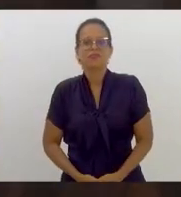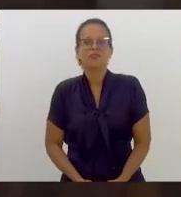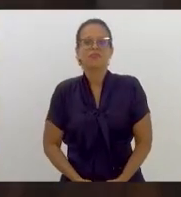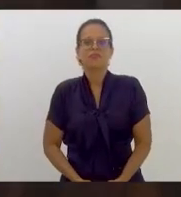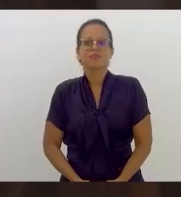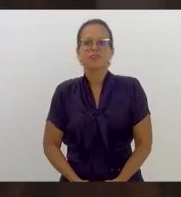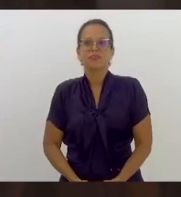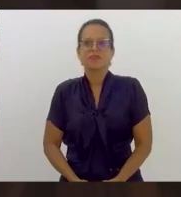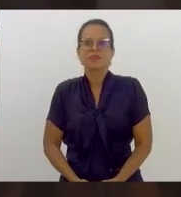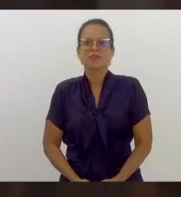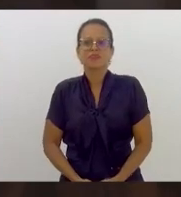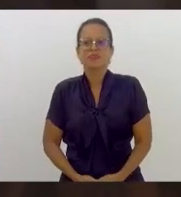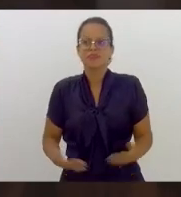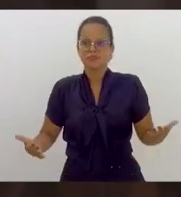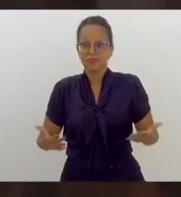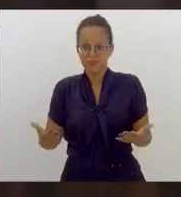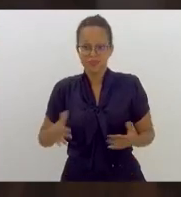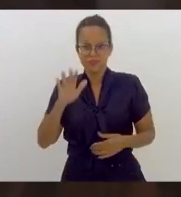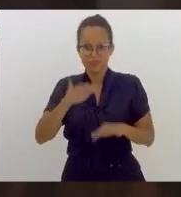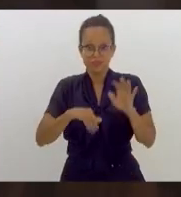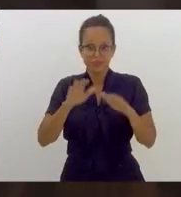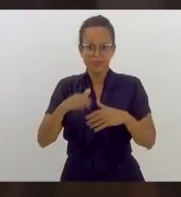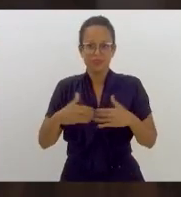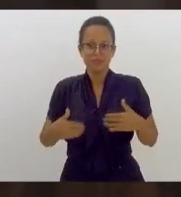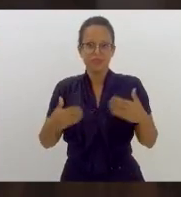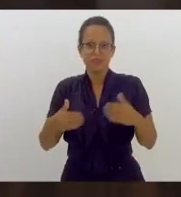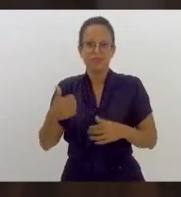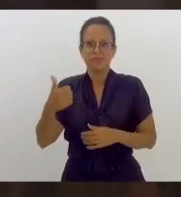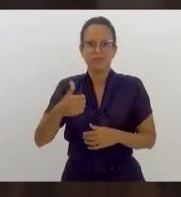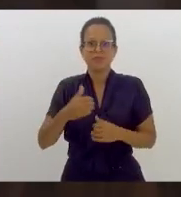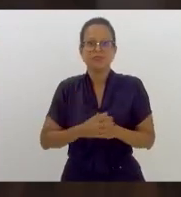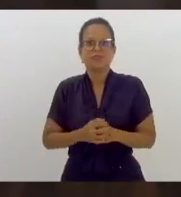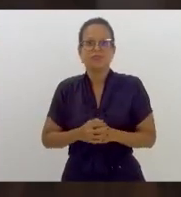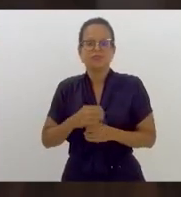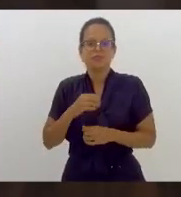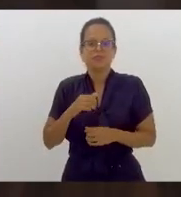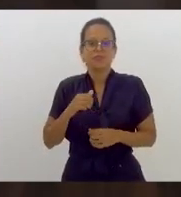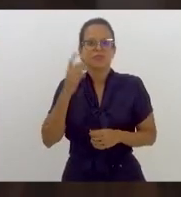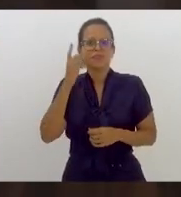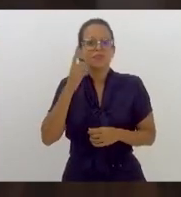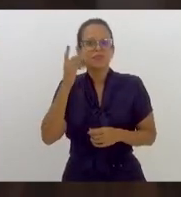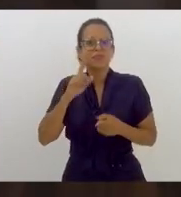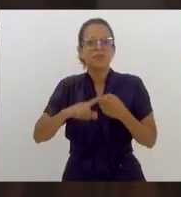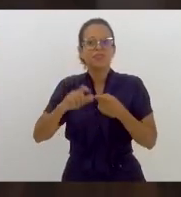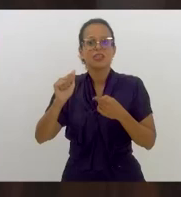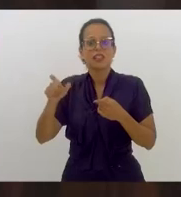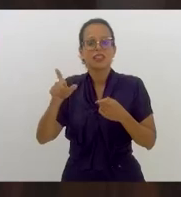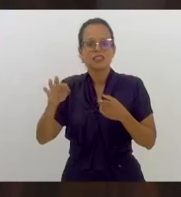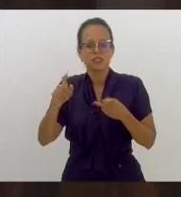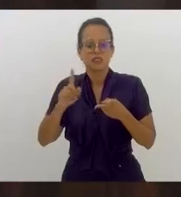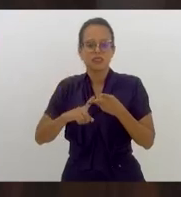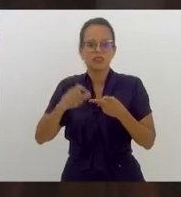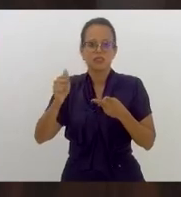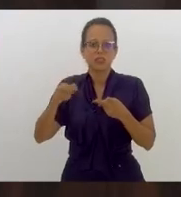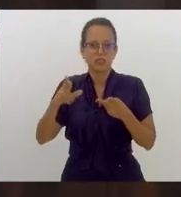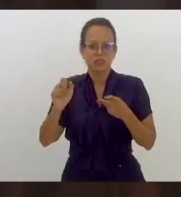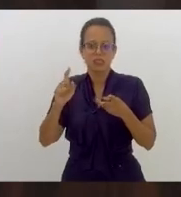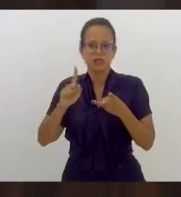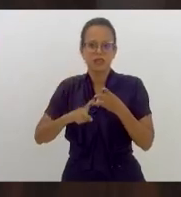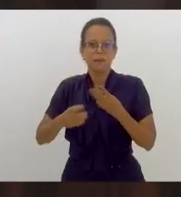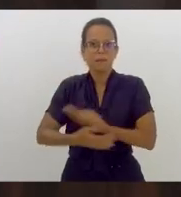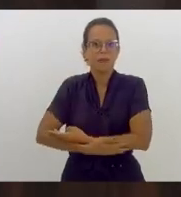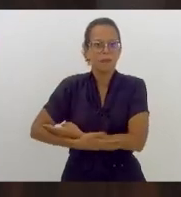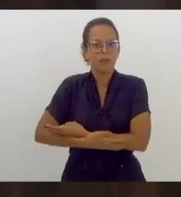A presidência vai proceder à primeira chamada. Deputado Alexandre Knoploch, deputado André Correia, deputado Bebeto,